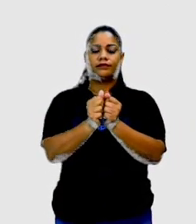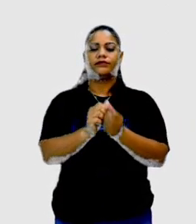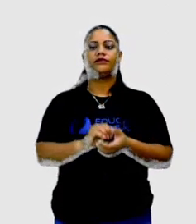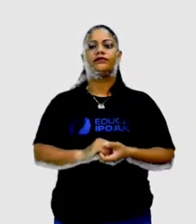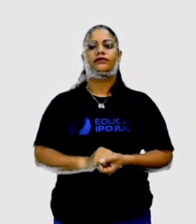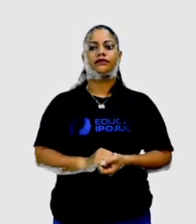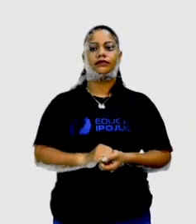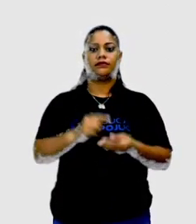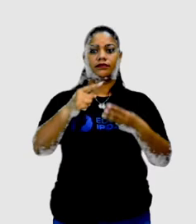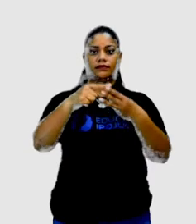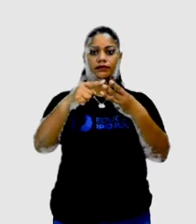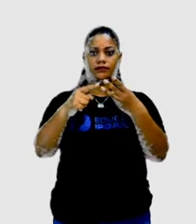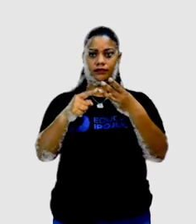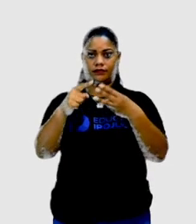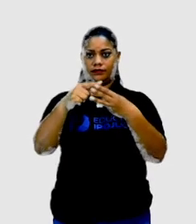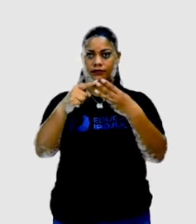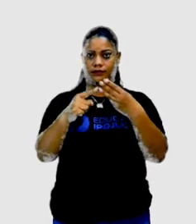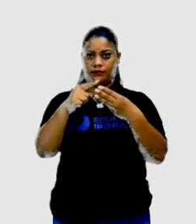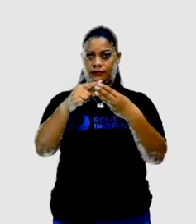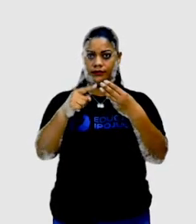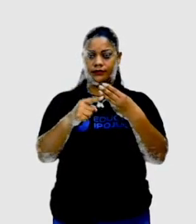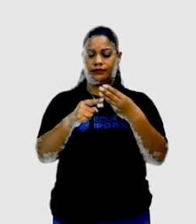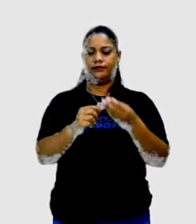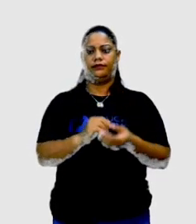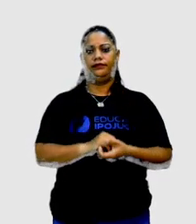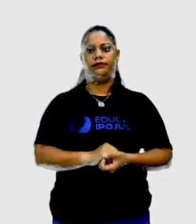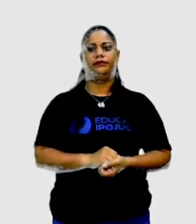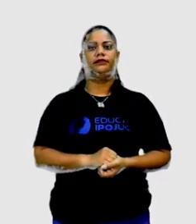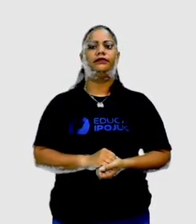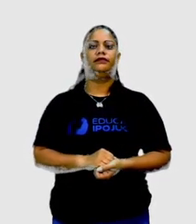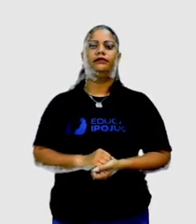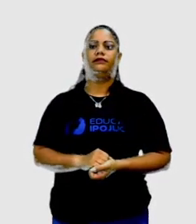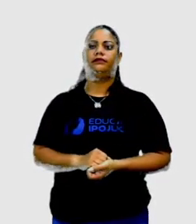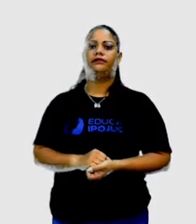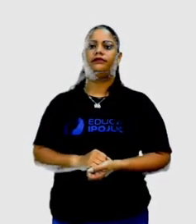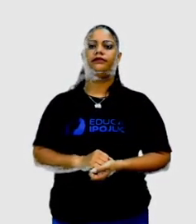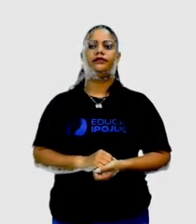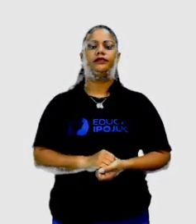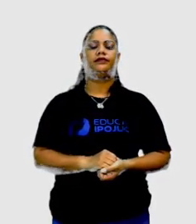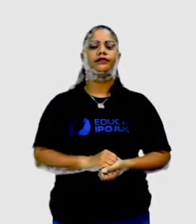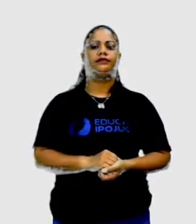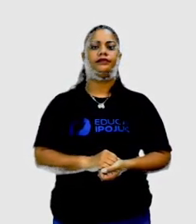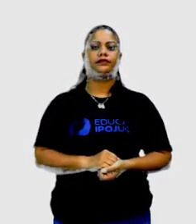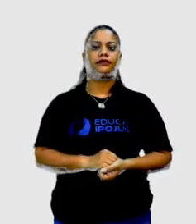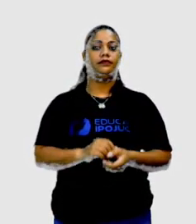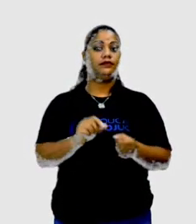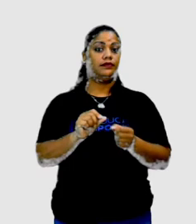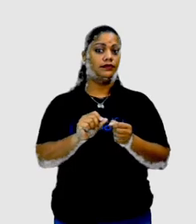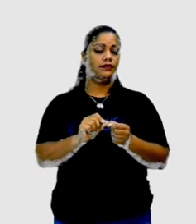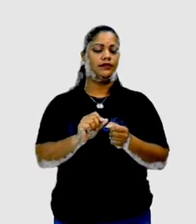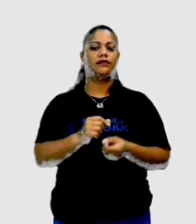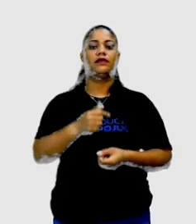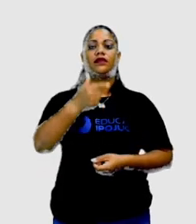3 em 3 esses divisores iniciais que a gente pensou, tá bom? A gente pode fazer o